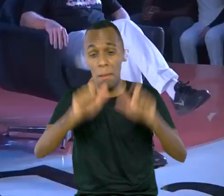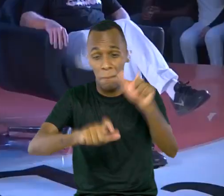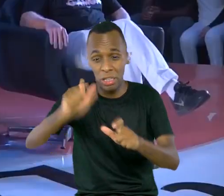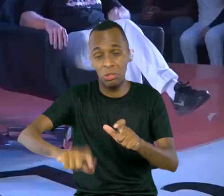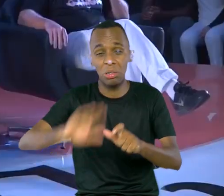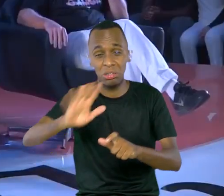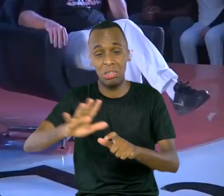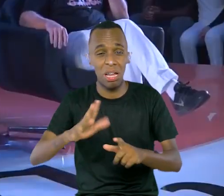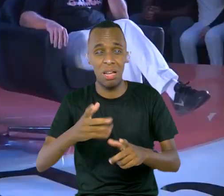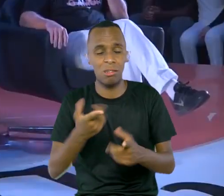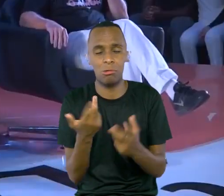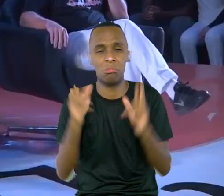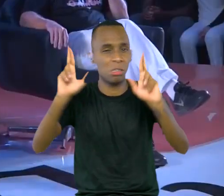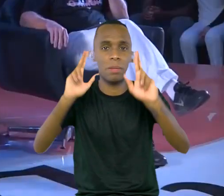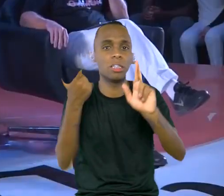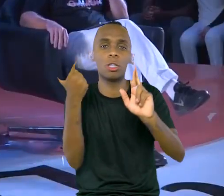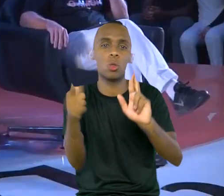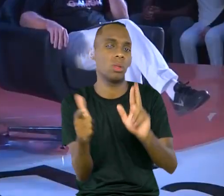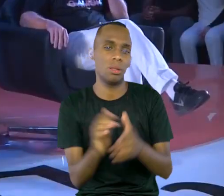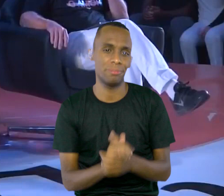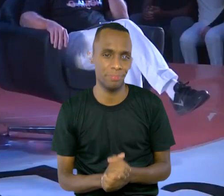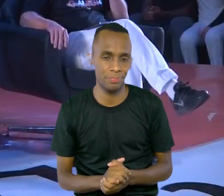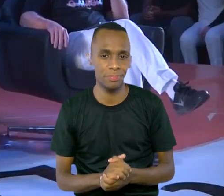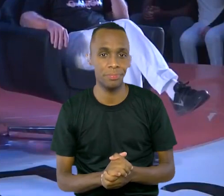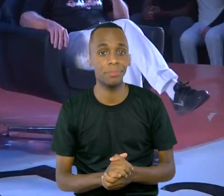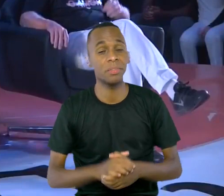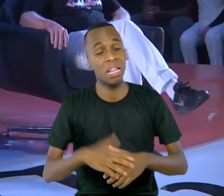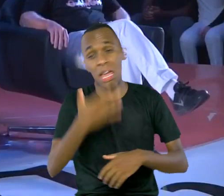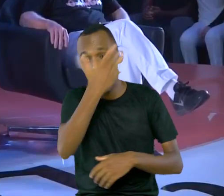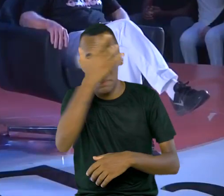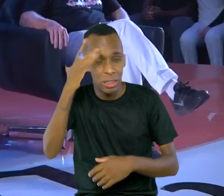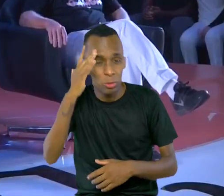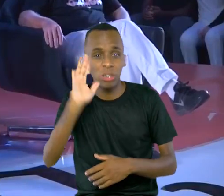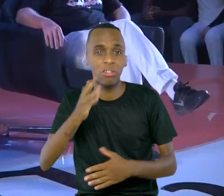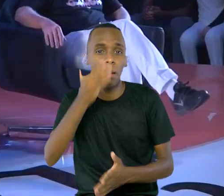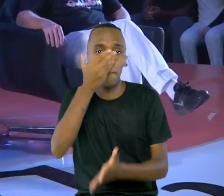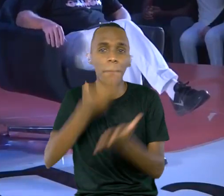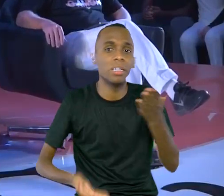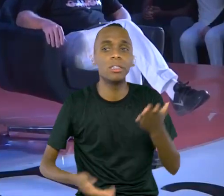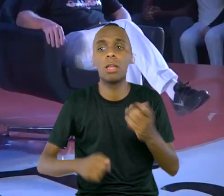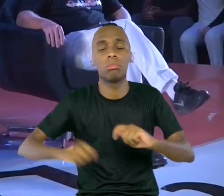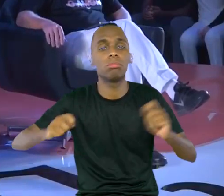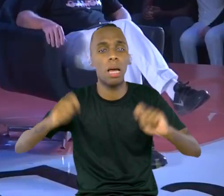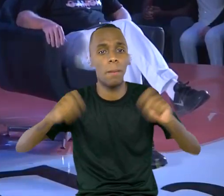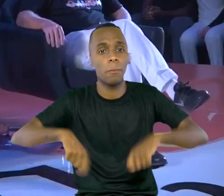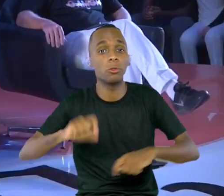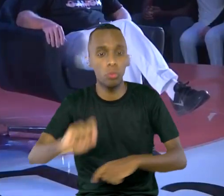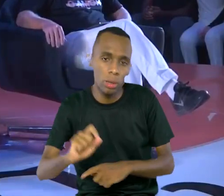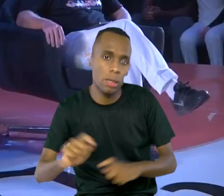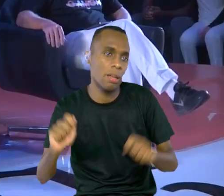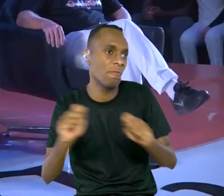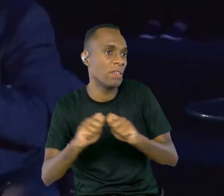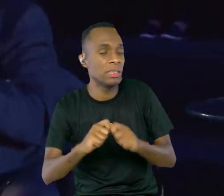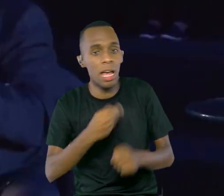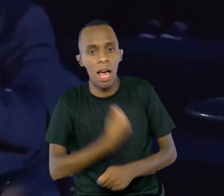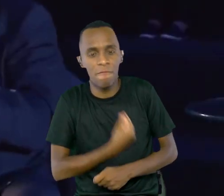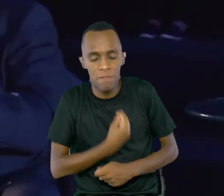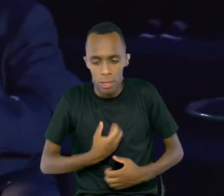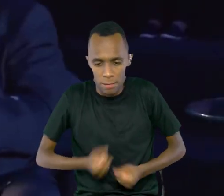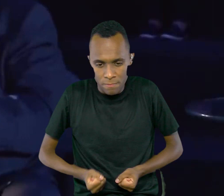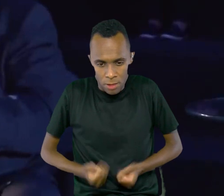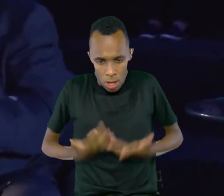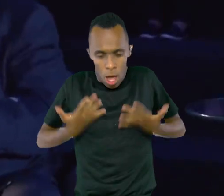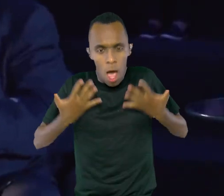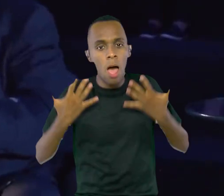tola. É gente que já apodreceu a esperança. É gente que já perdeu a capacidade de fazer